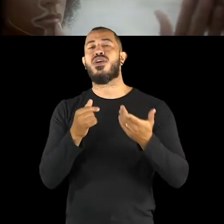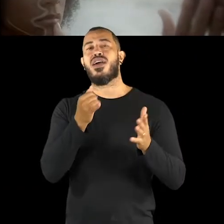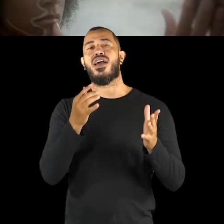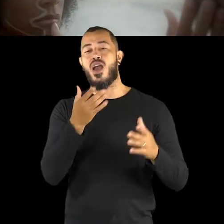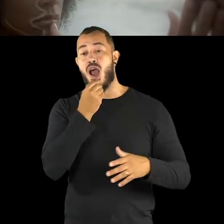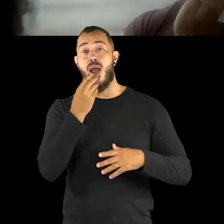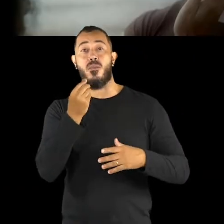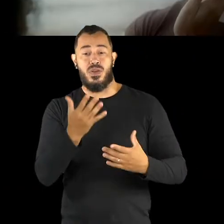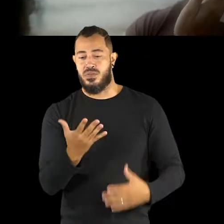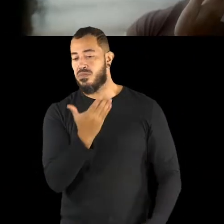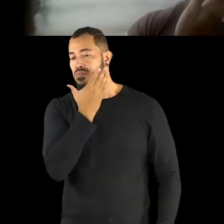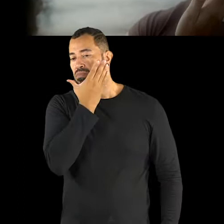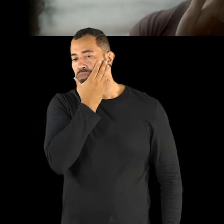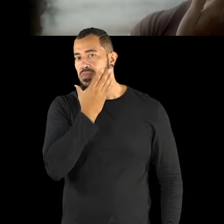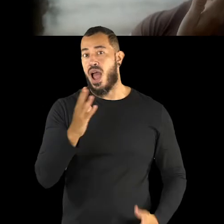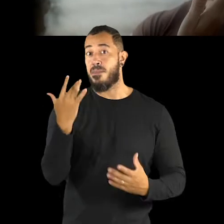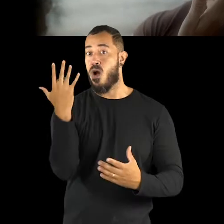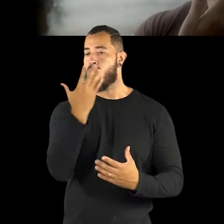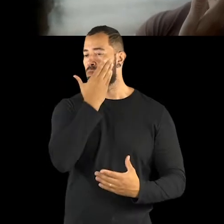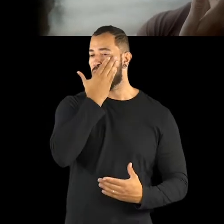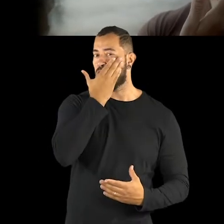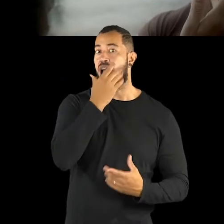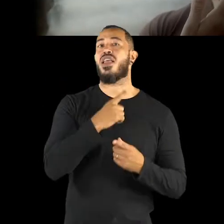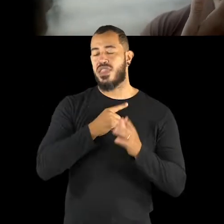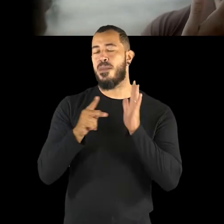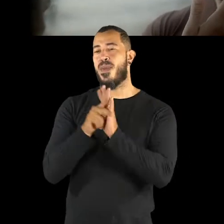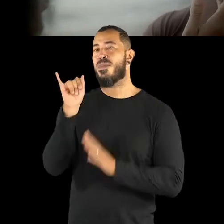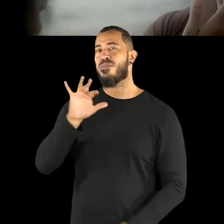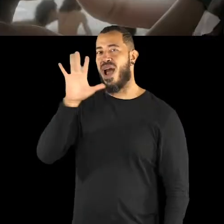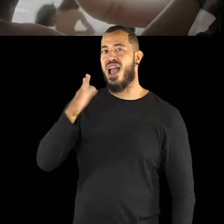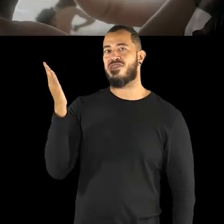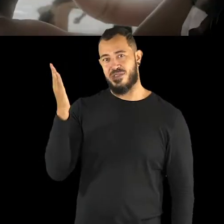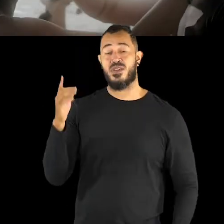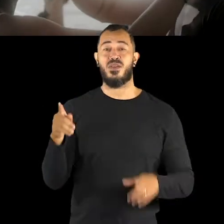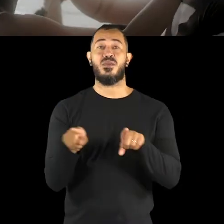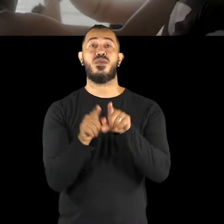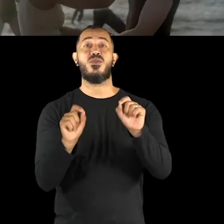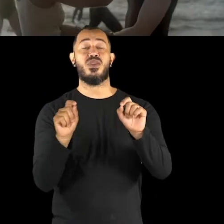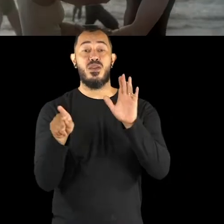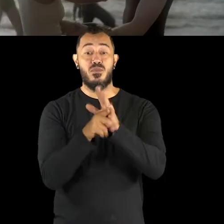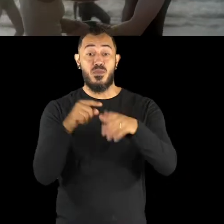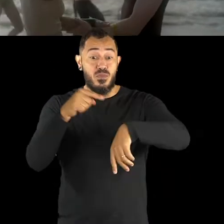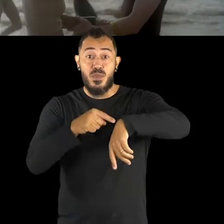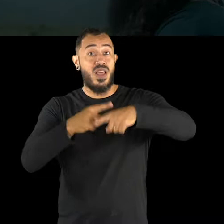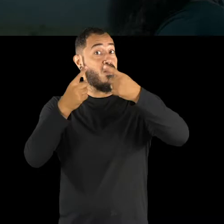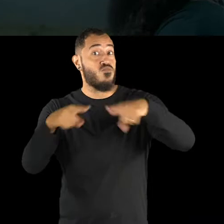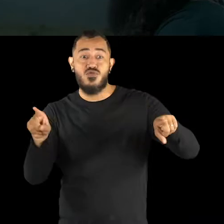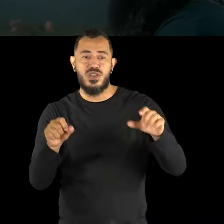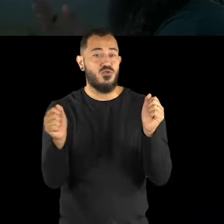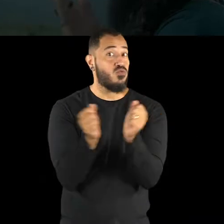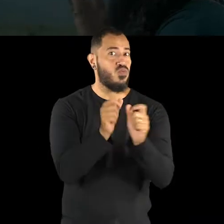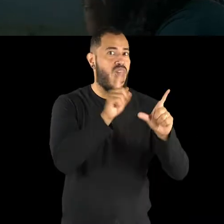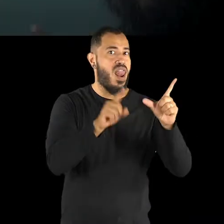é colocada no rosto do outro, a gente tem essa imagem no shootboard e exatamente a música onde ela ia acontecer com a letra. Na